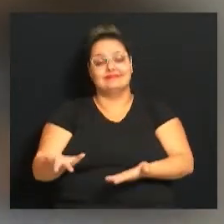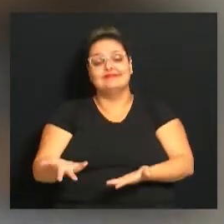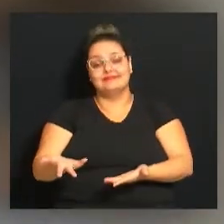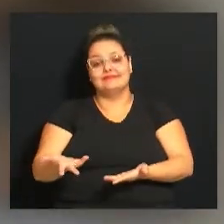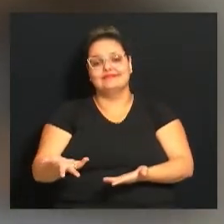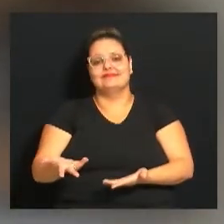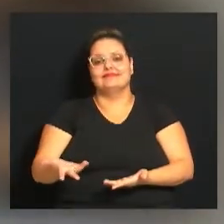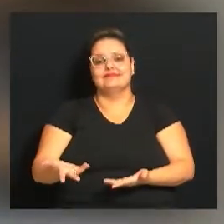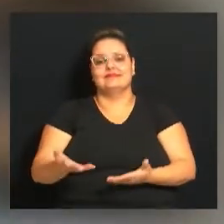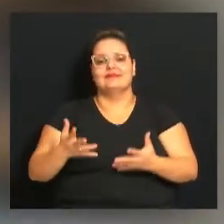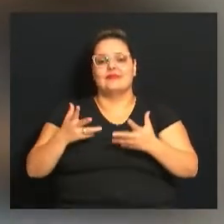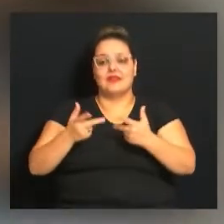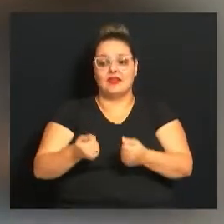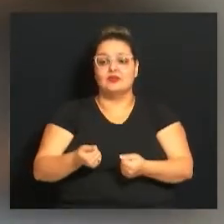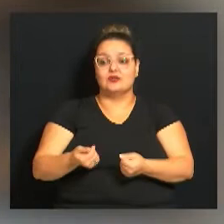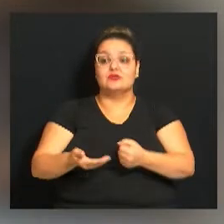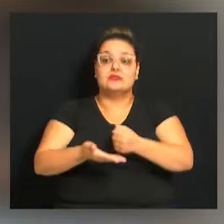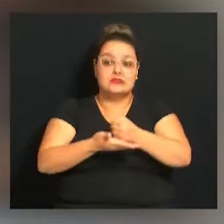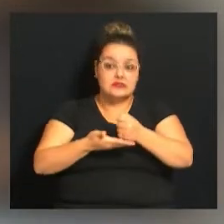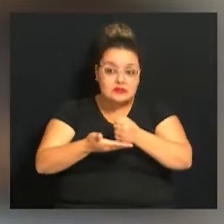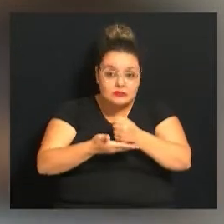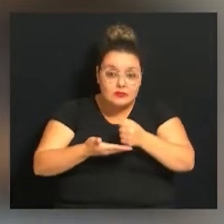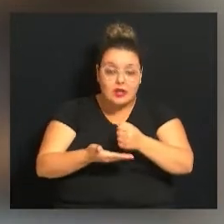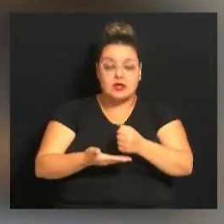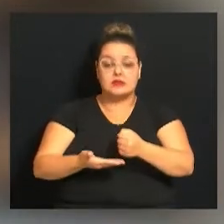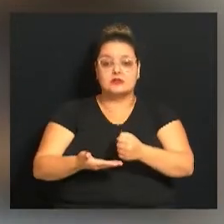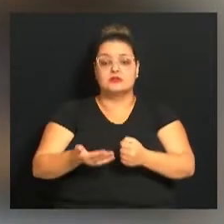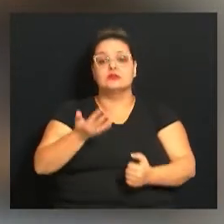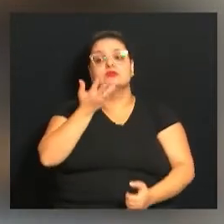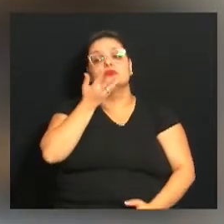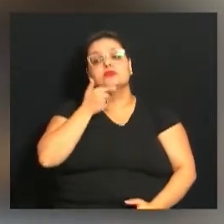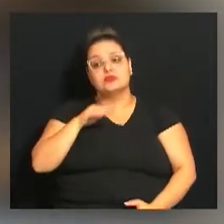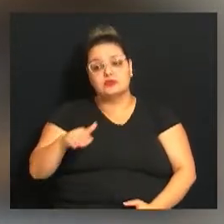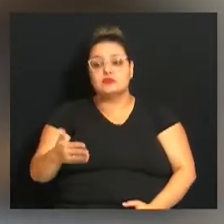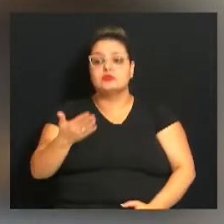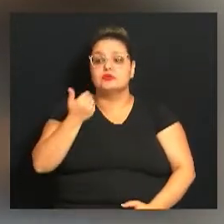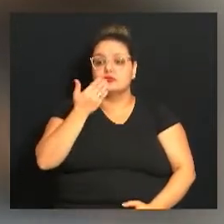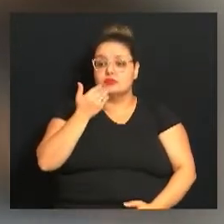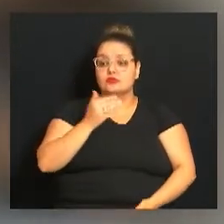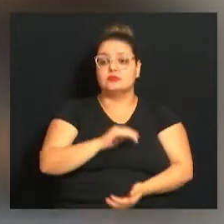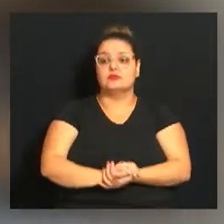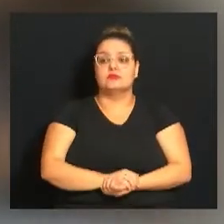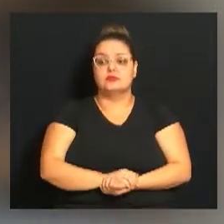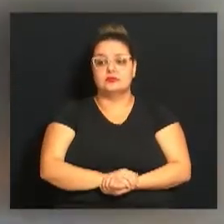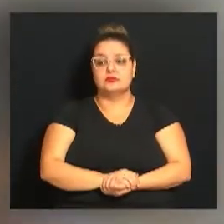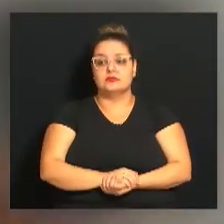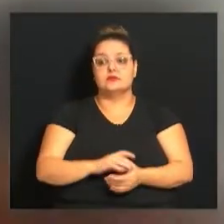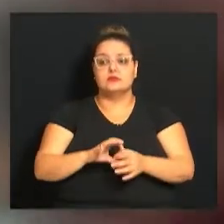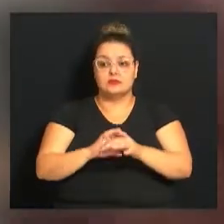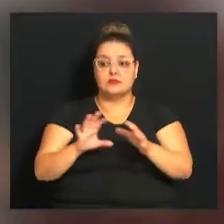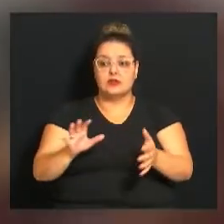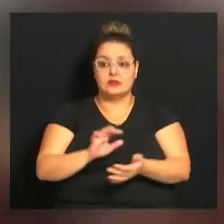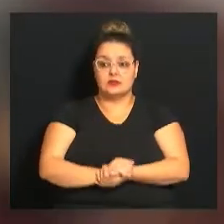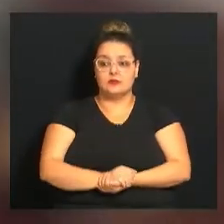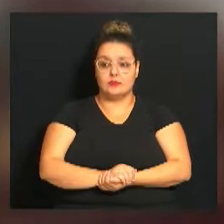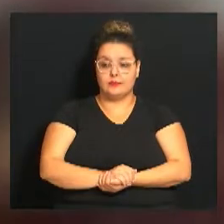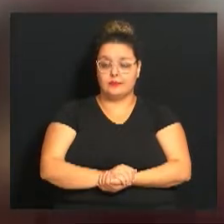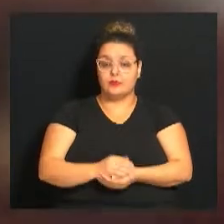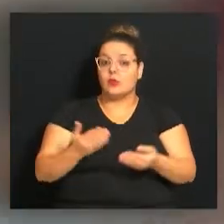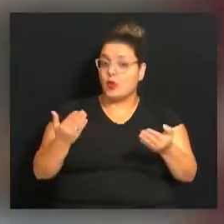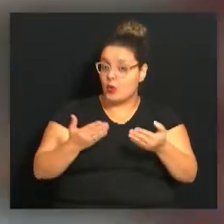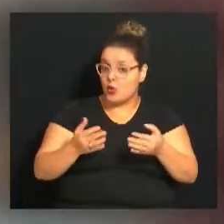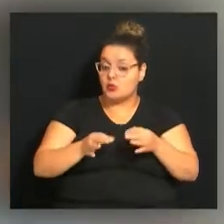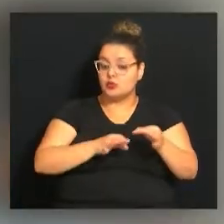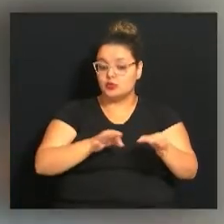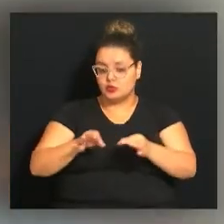necessidades básicas quanto à alimentação disponíveis. Então, hoje o projeto